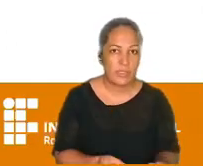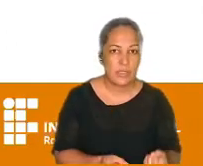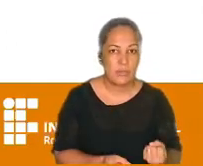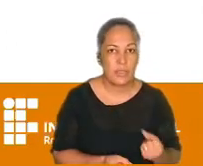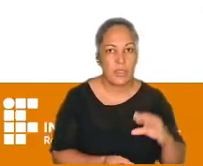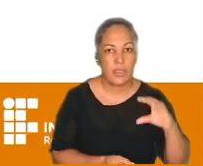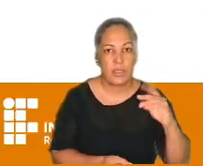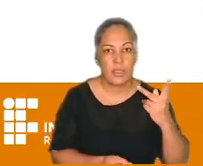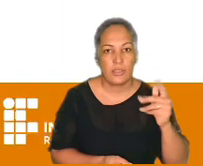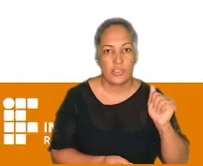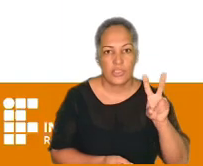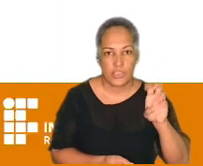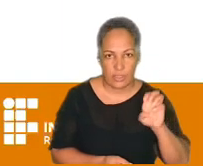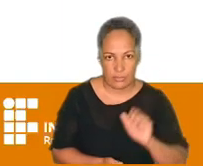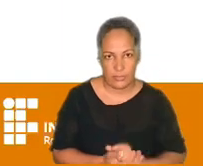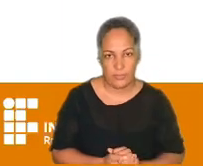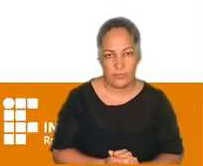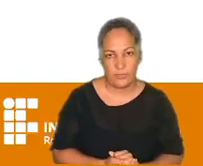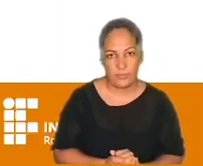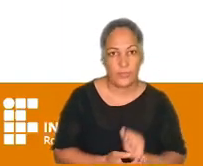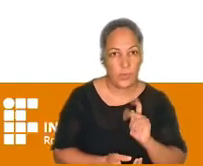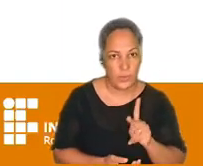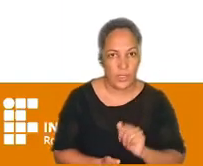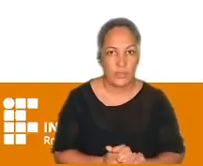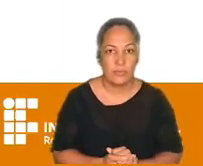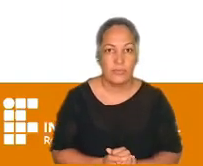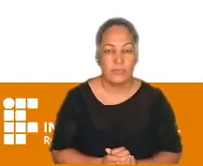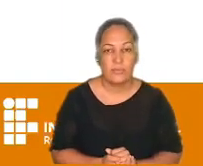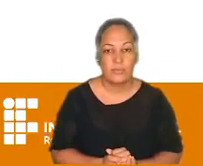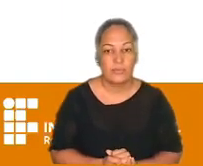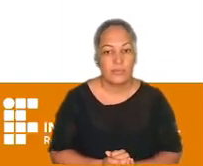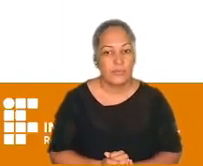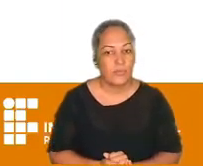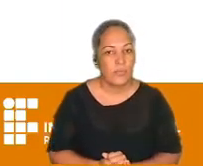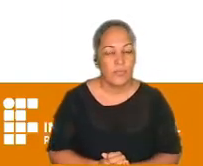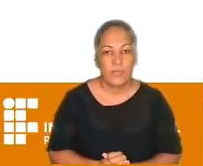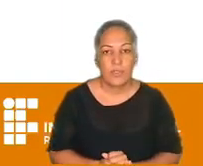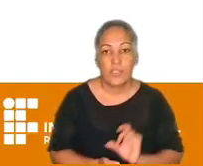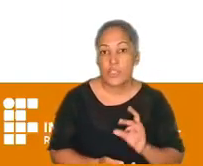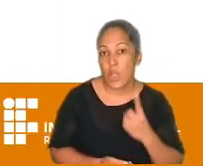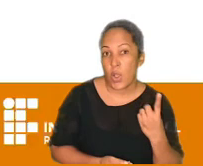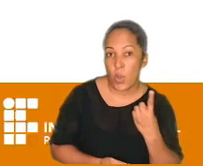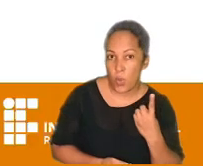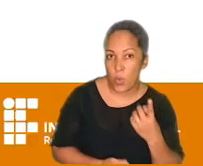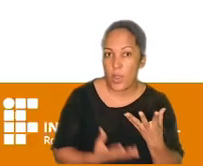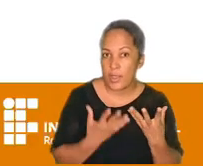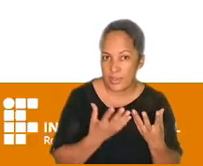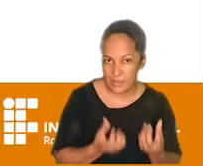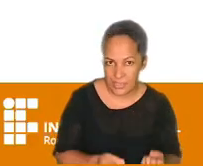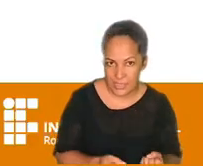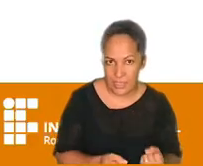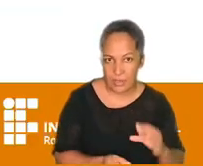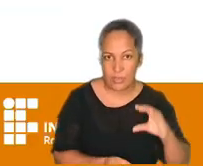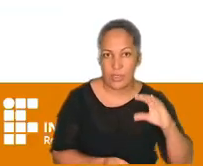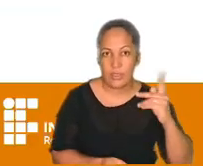para receber a chave estrangeira da outra, tá bom? Não é somente uma das duas recebe a